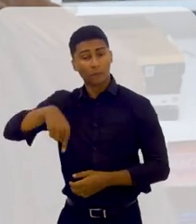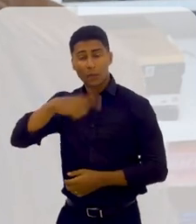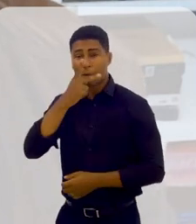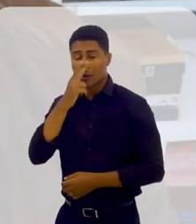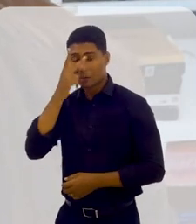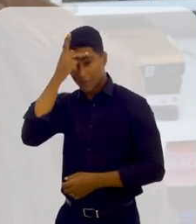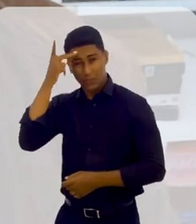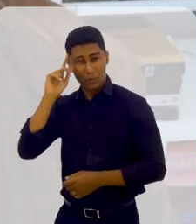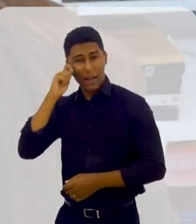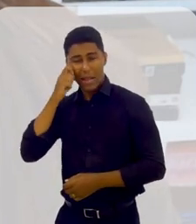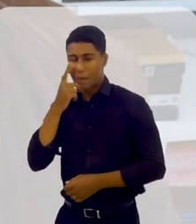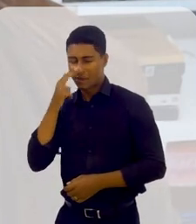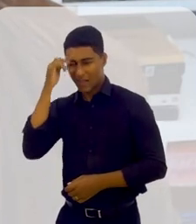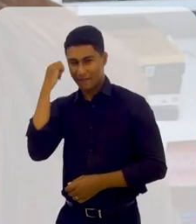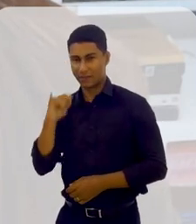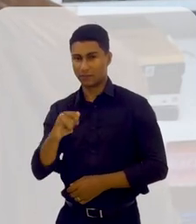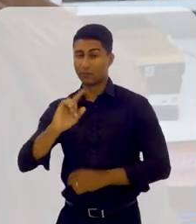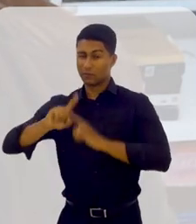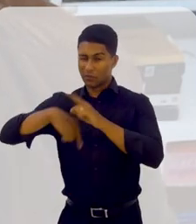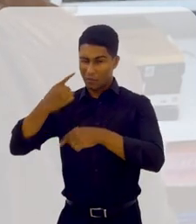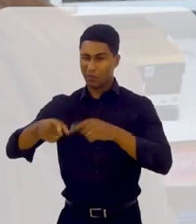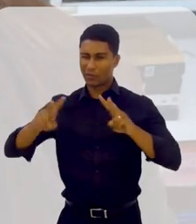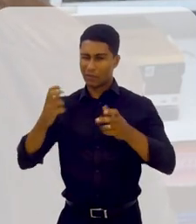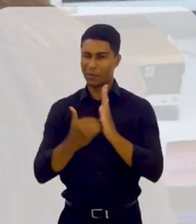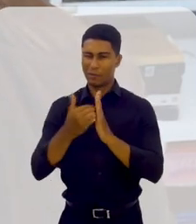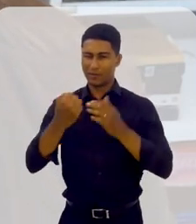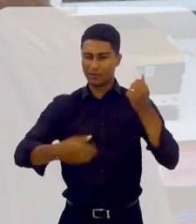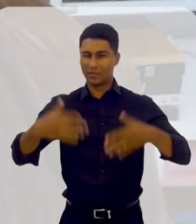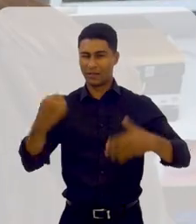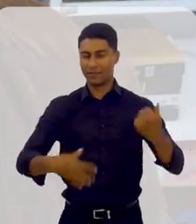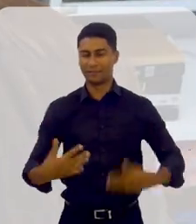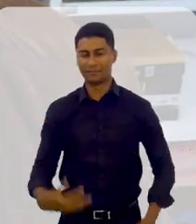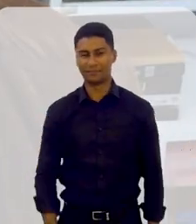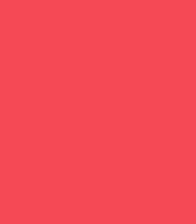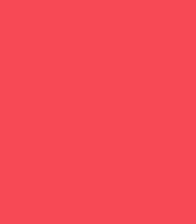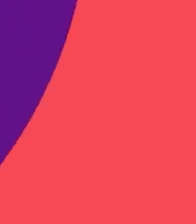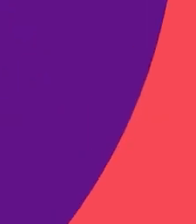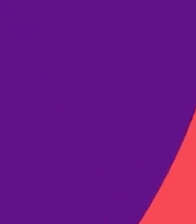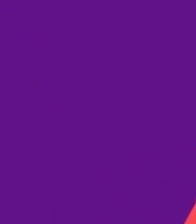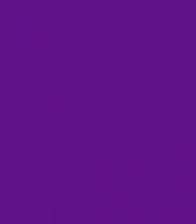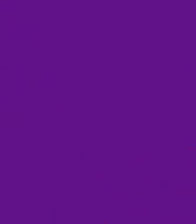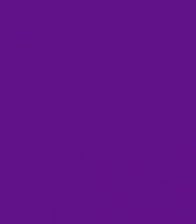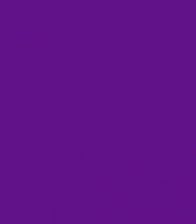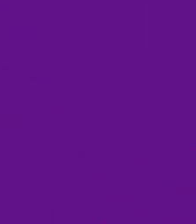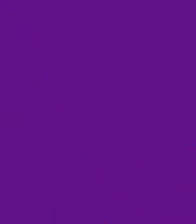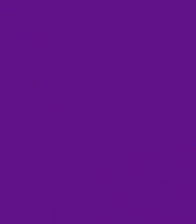enquanto aqui os negros evitavam. Mas nós vamos voltar a esse tema no nosso próximo bloco.